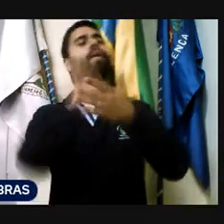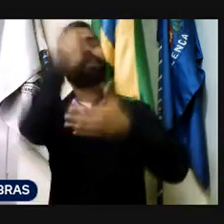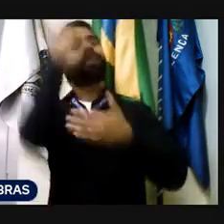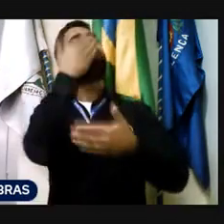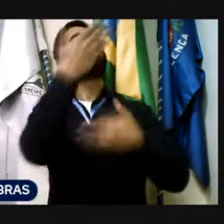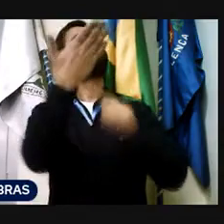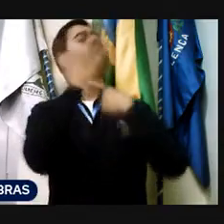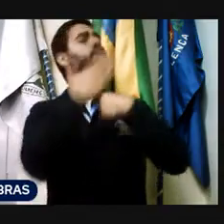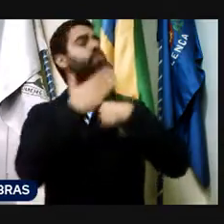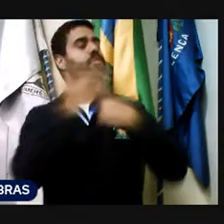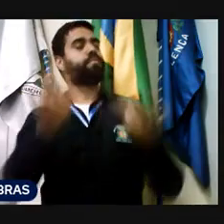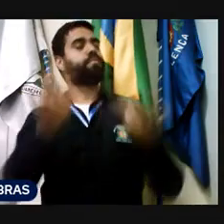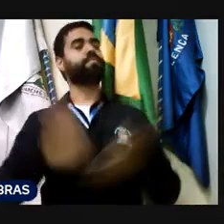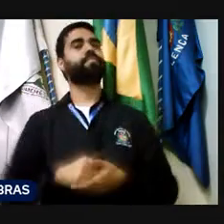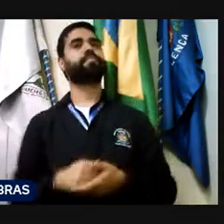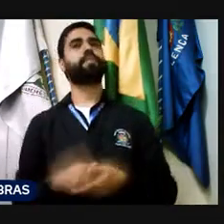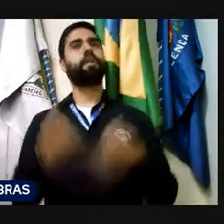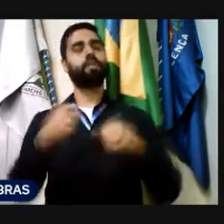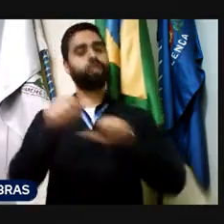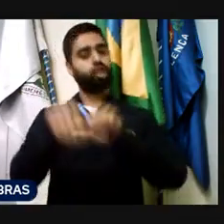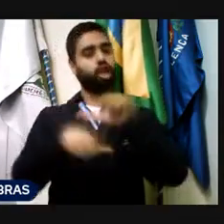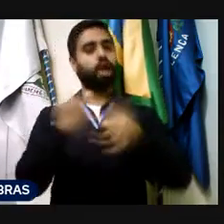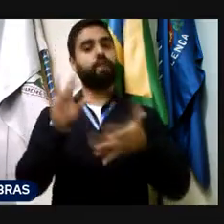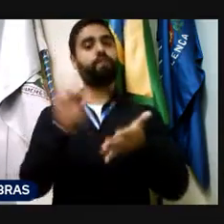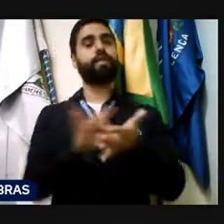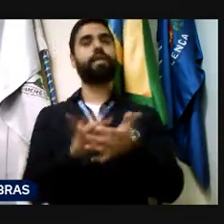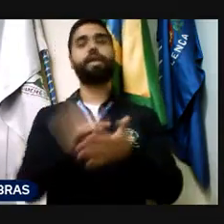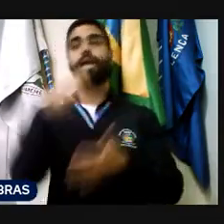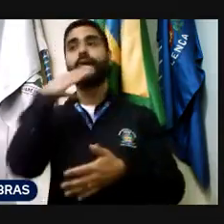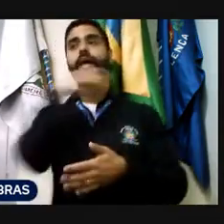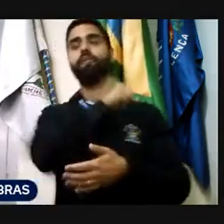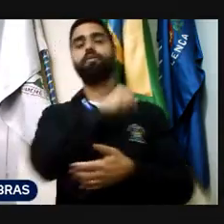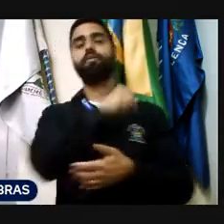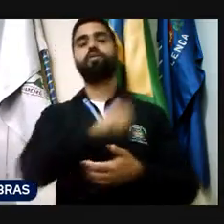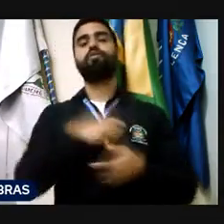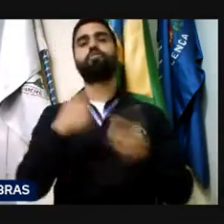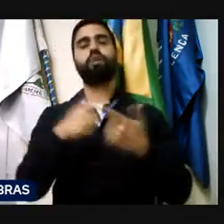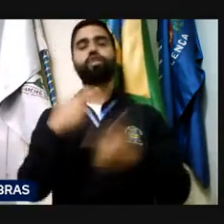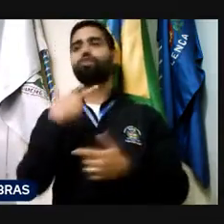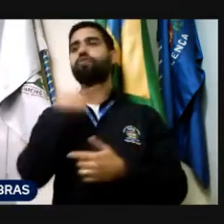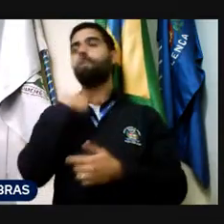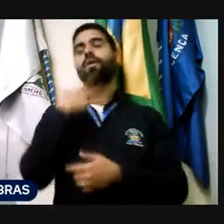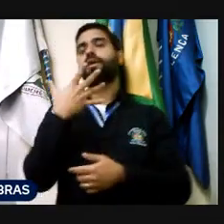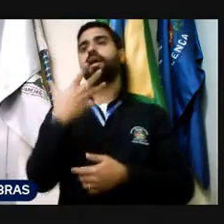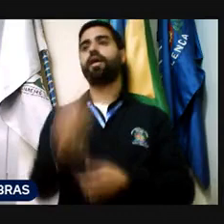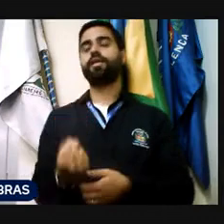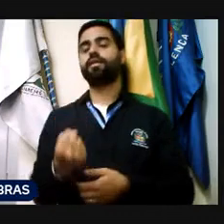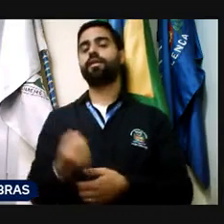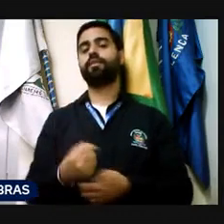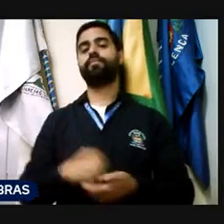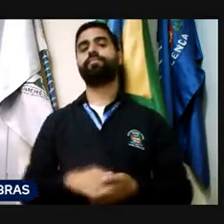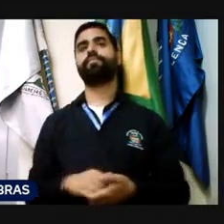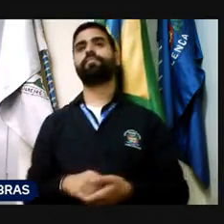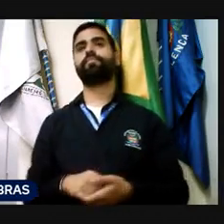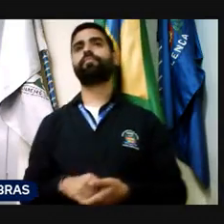que seja. Tem que mudar aquela realidade urgente, porque a gente não pode mais pactuar com isso.